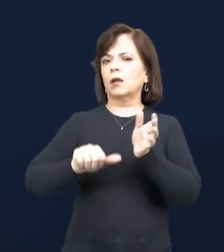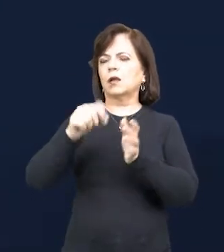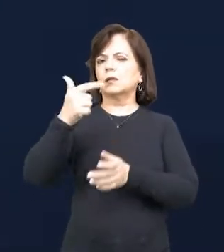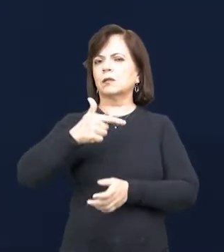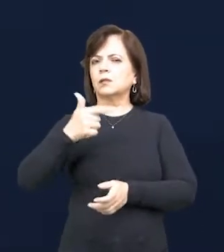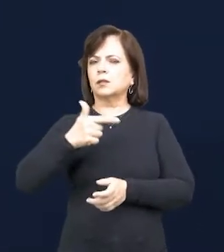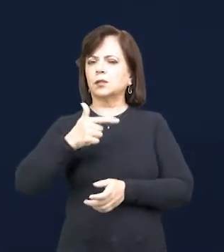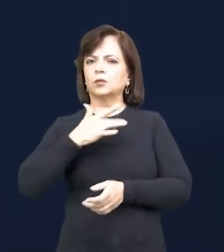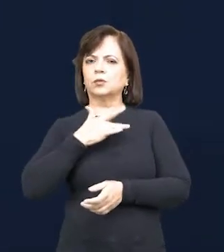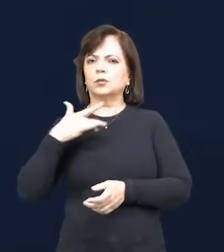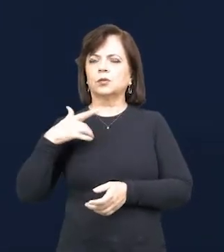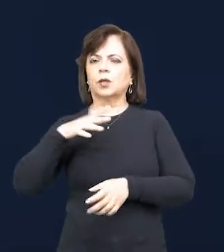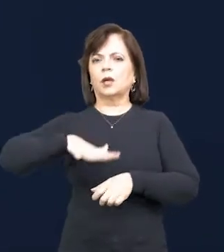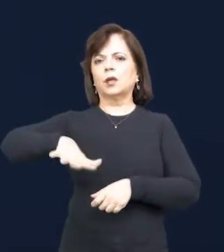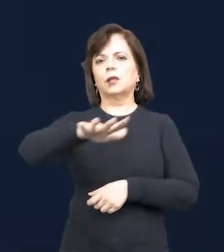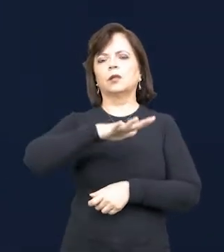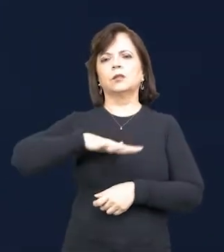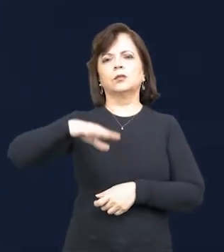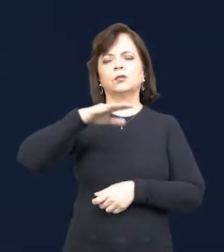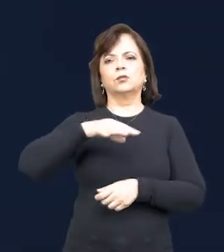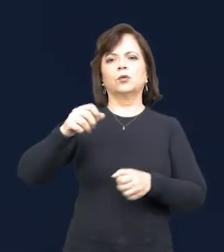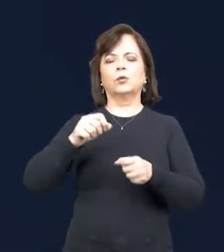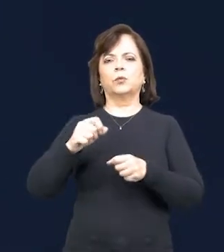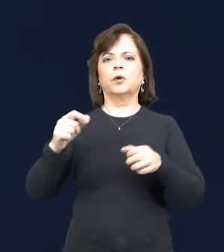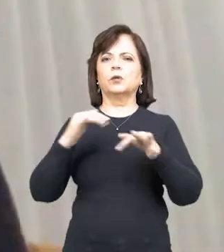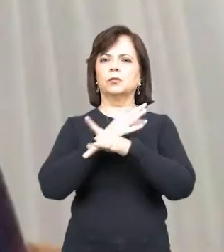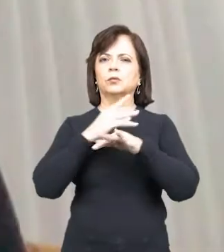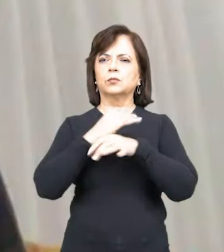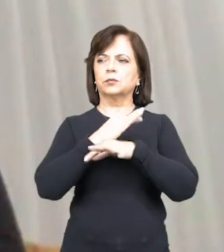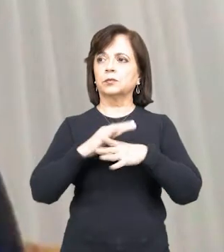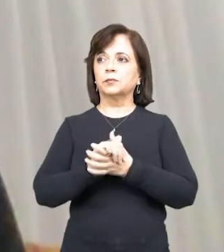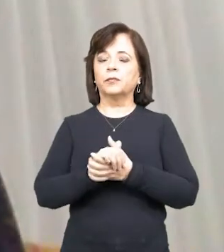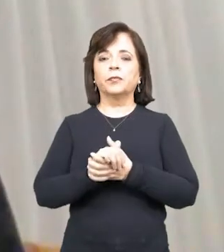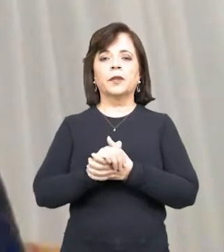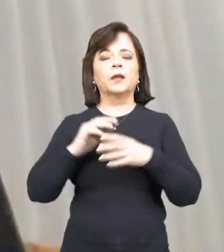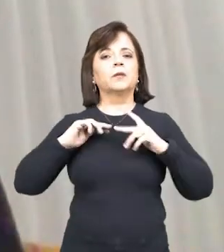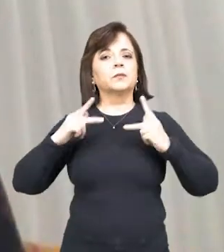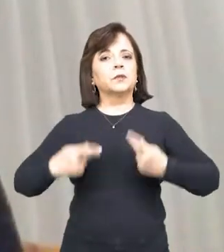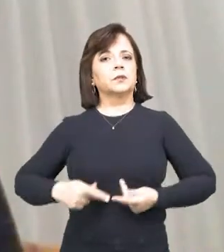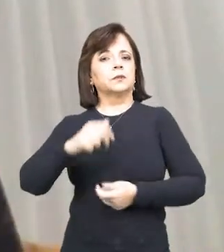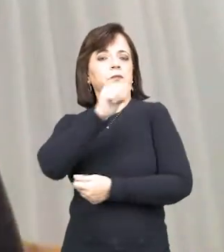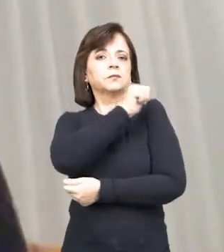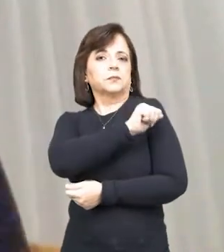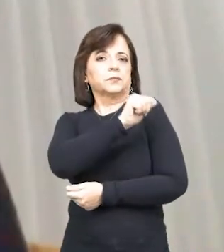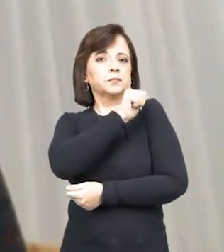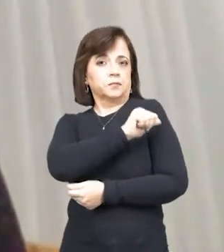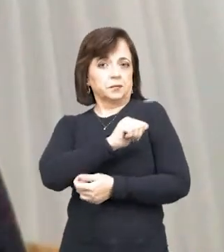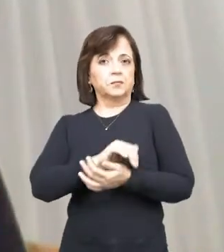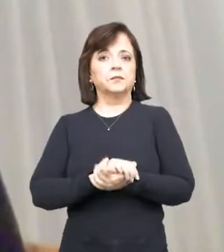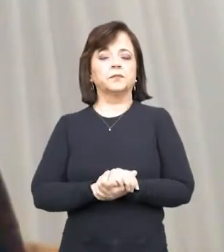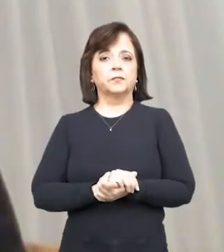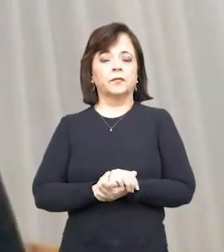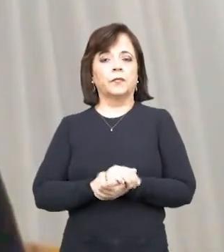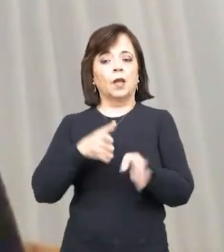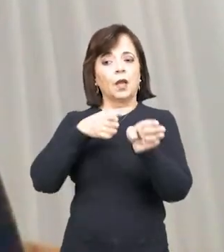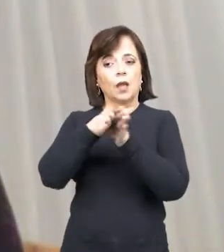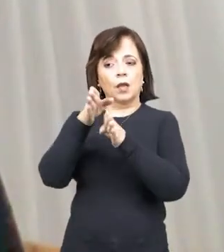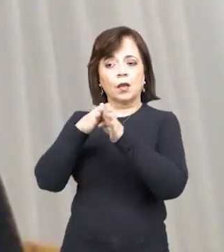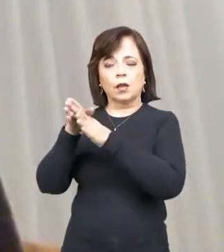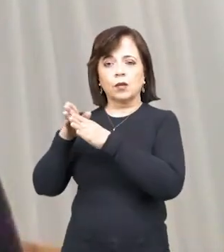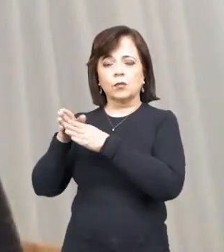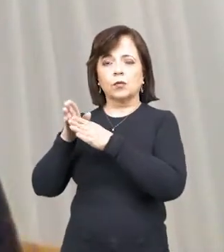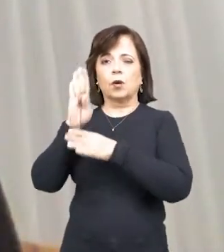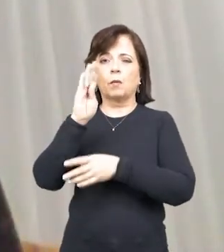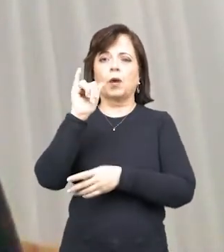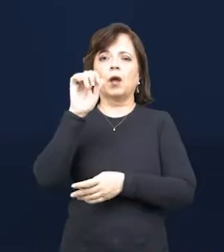Tutela Coletiva da Saúde da Região Metropolitana 1. O Ministério Público do Estado do Rio de Janeiro recomendou aos